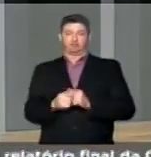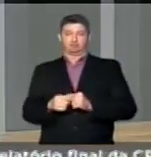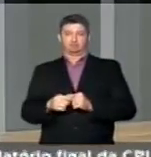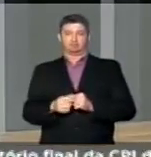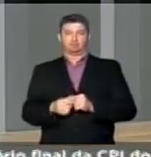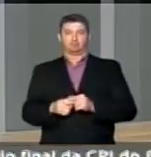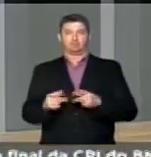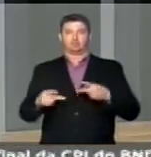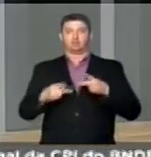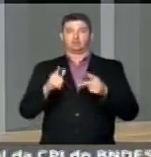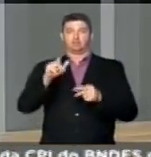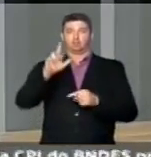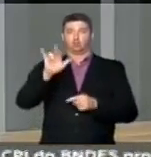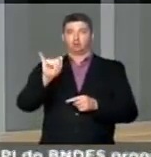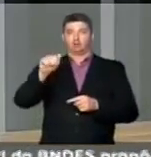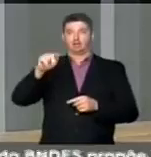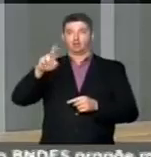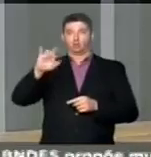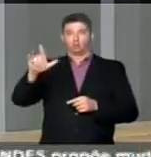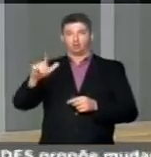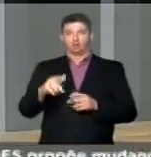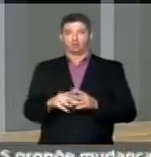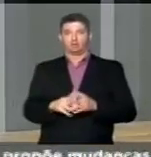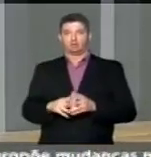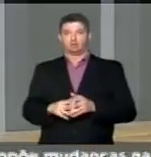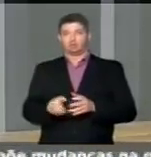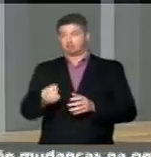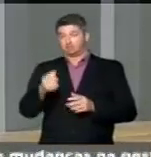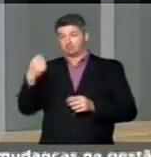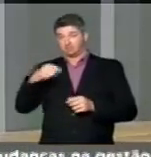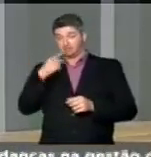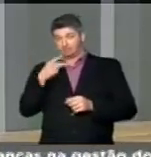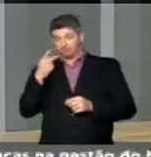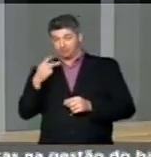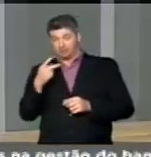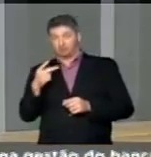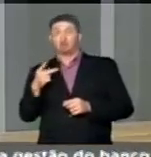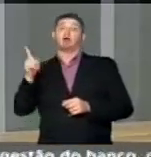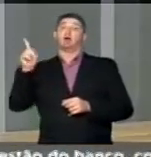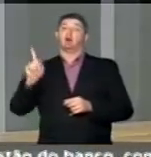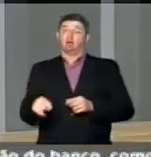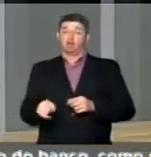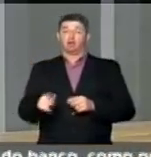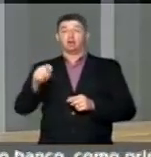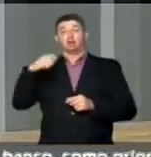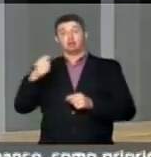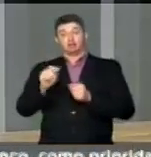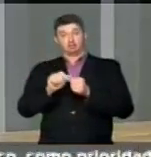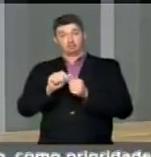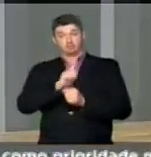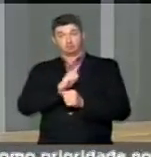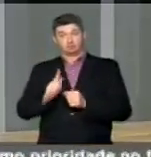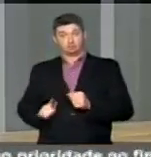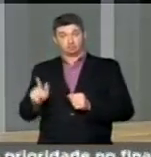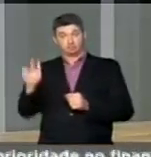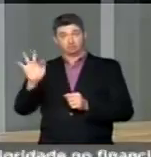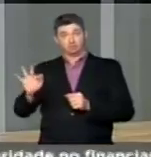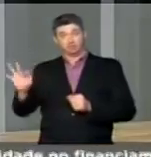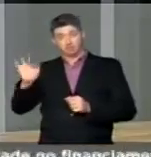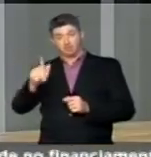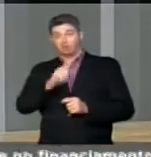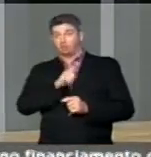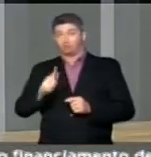plano plurianual que é bom que se repita, de autoria do governo federal, do